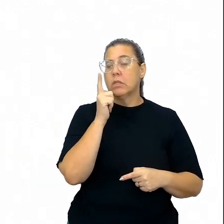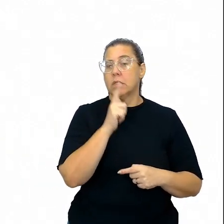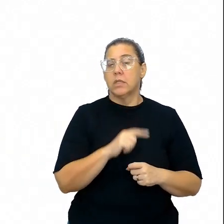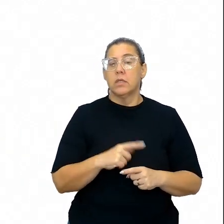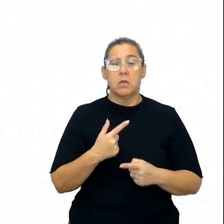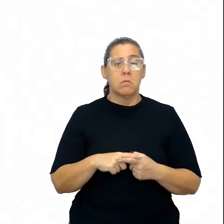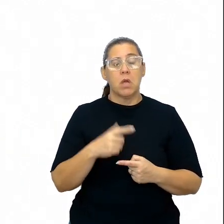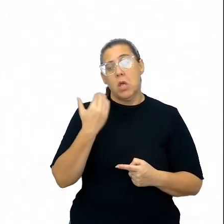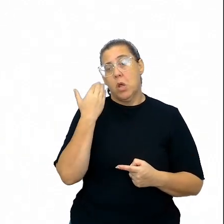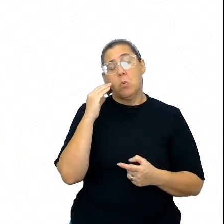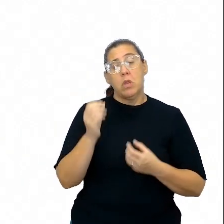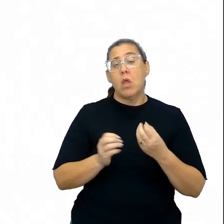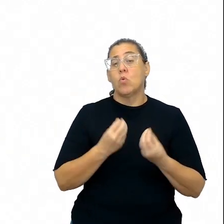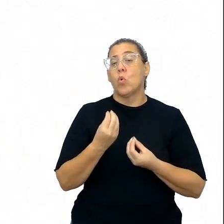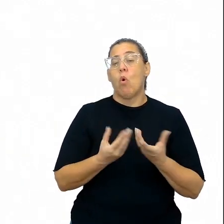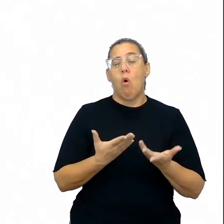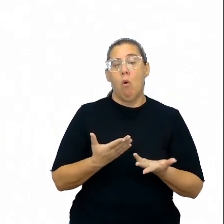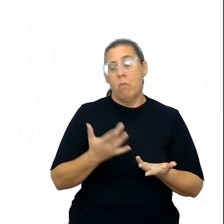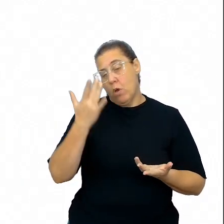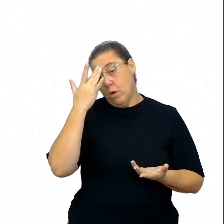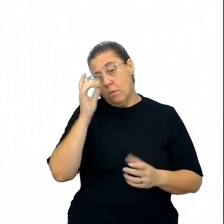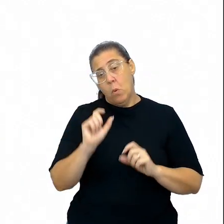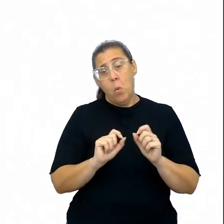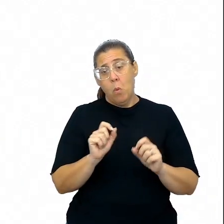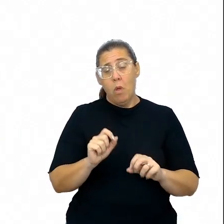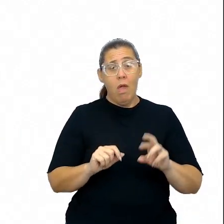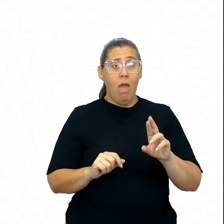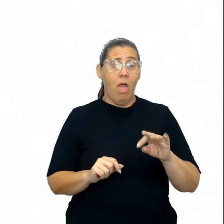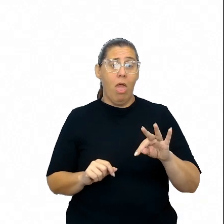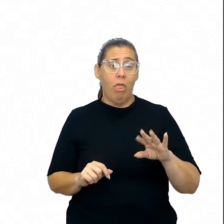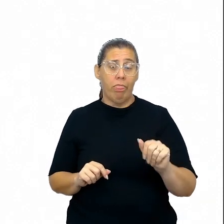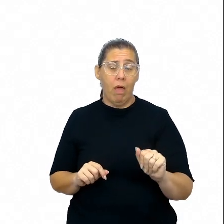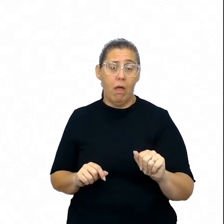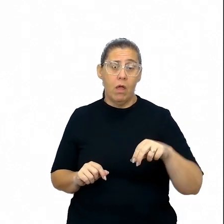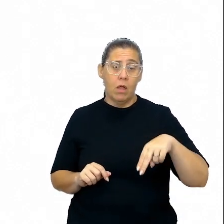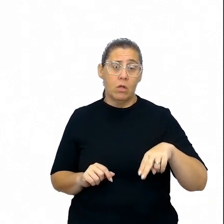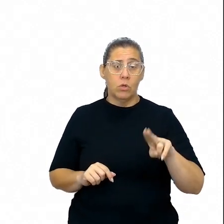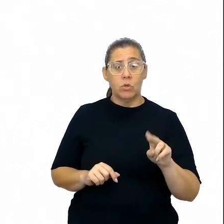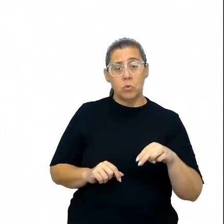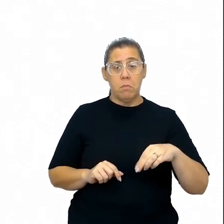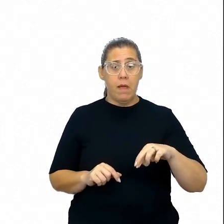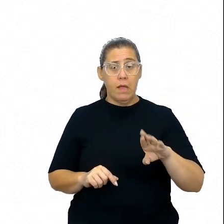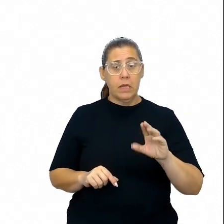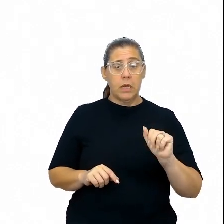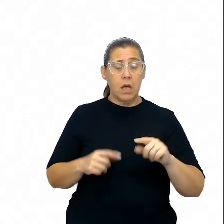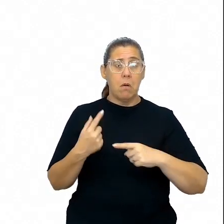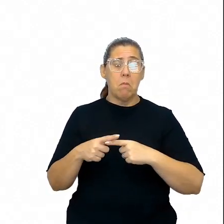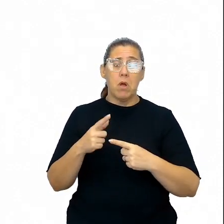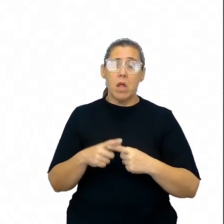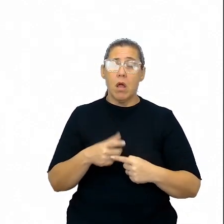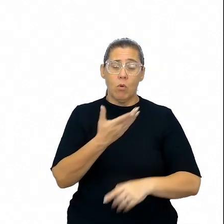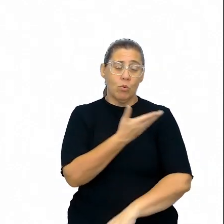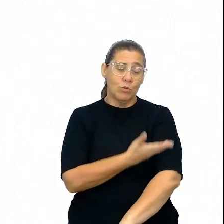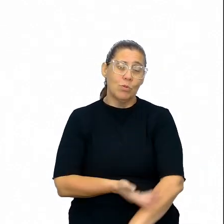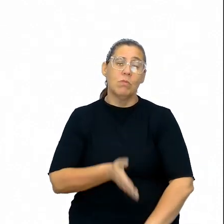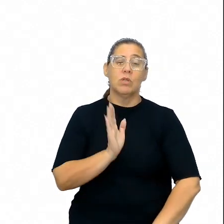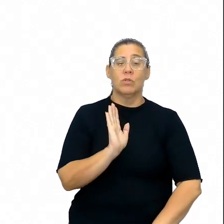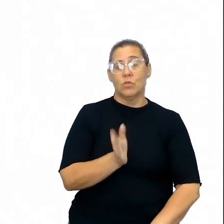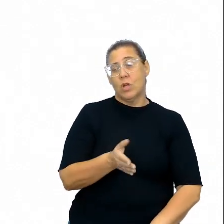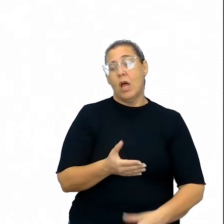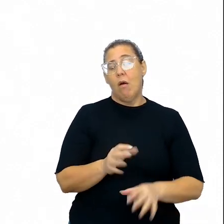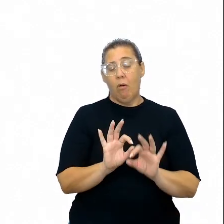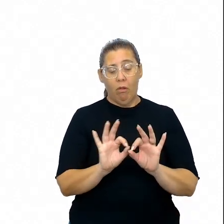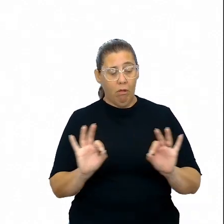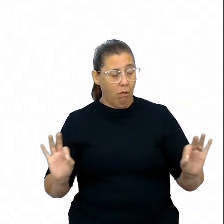ele não entende o que é aquilo lá. Ele não sabe nem, às vezes, o que é reta numérica. Porque ele está acostumado sempre a trabalhar com qual